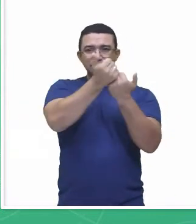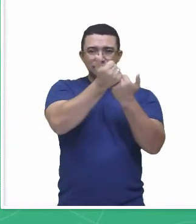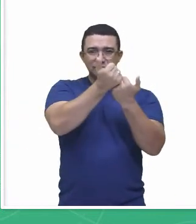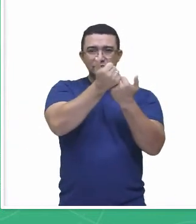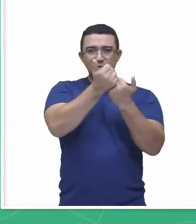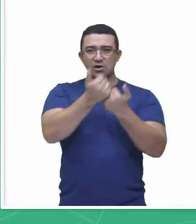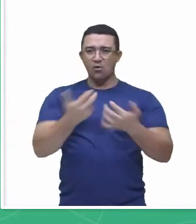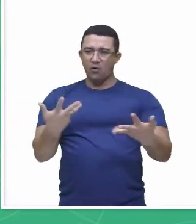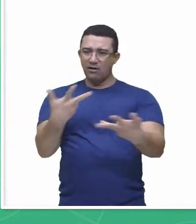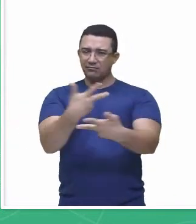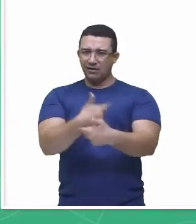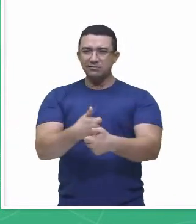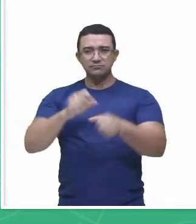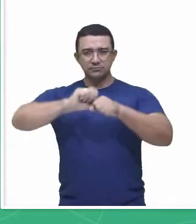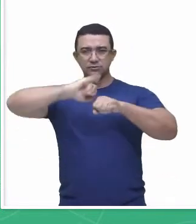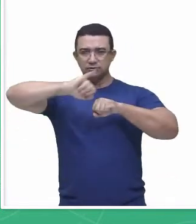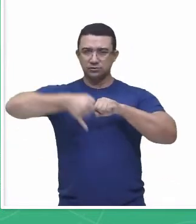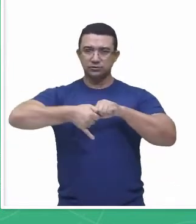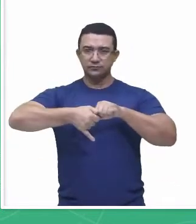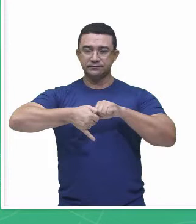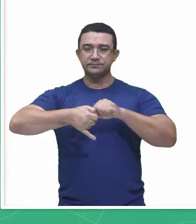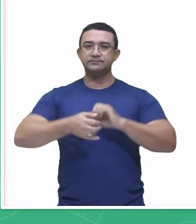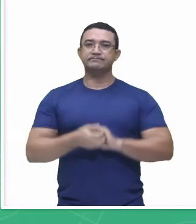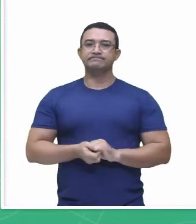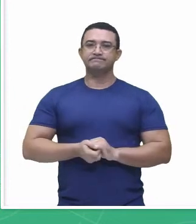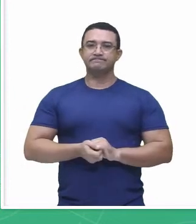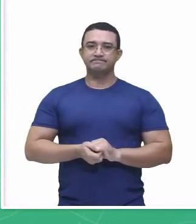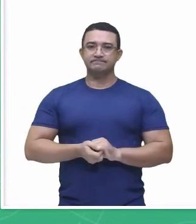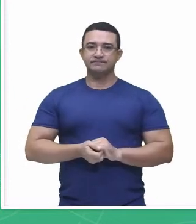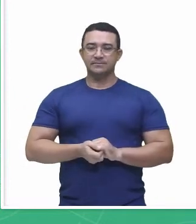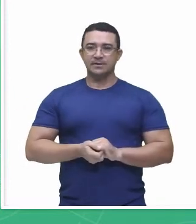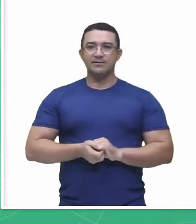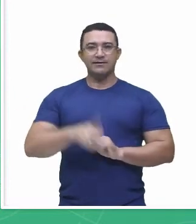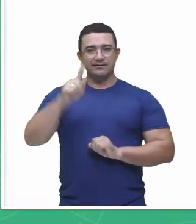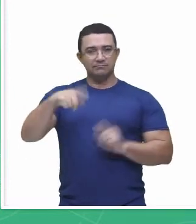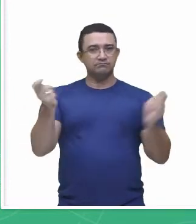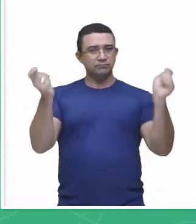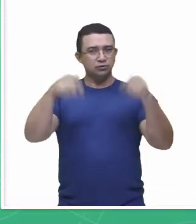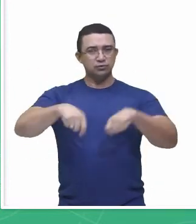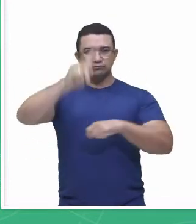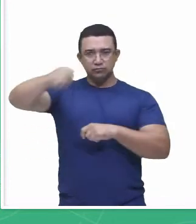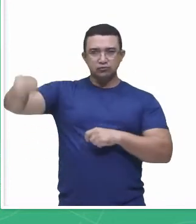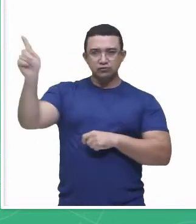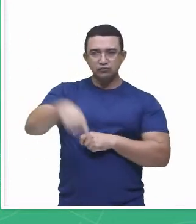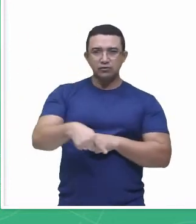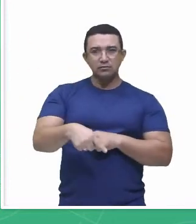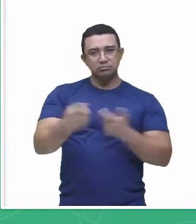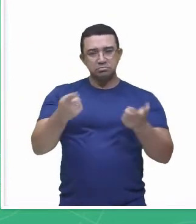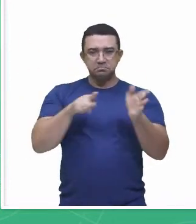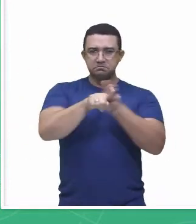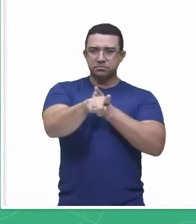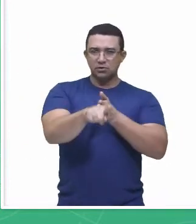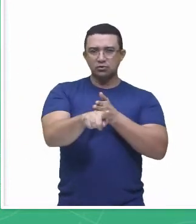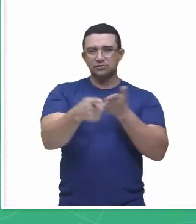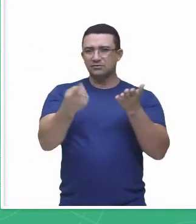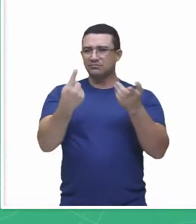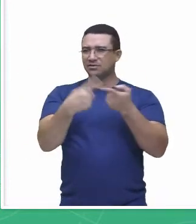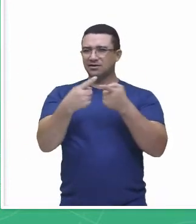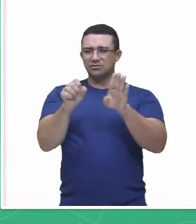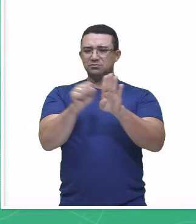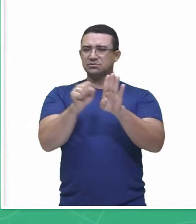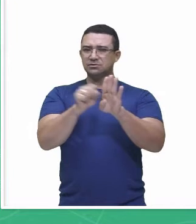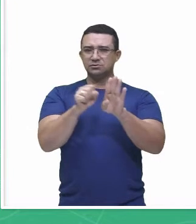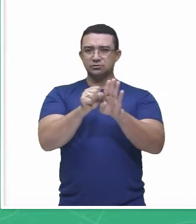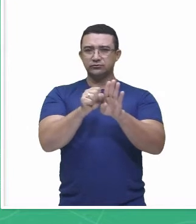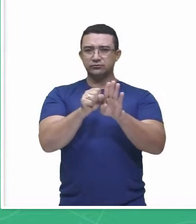outro substantivo. Nesse caso, então, nós teríamos a possibilidade, né, de cancelar uma questão, por exemplo, que um substantivo pode ser,